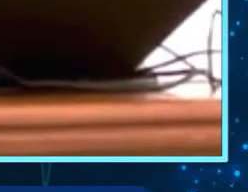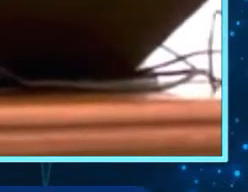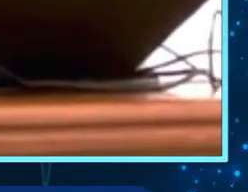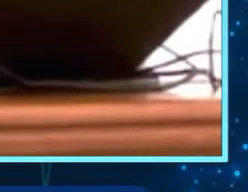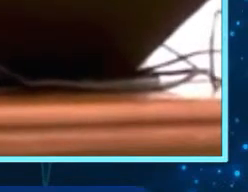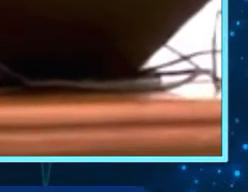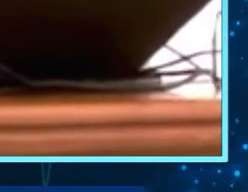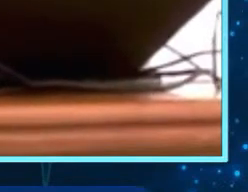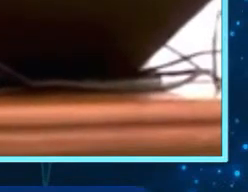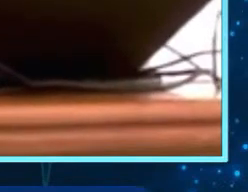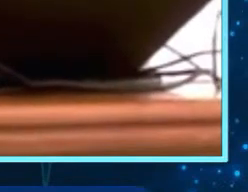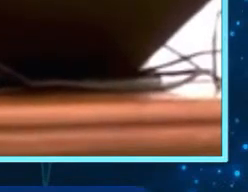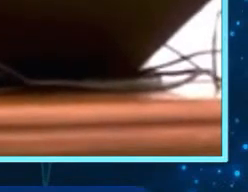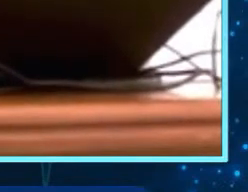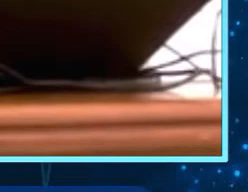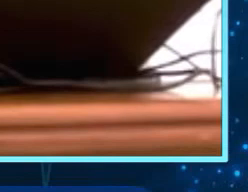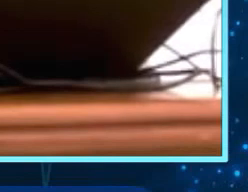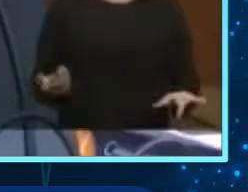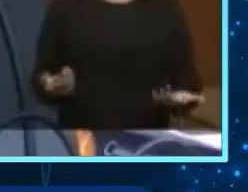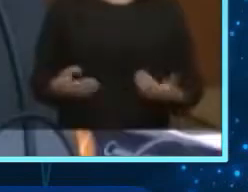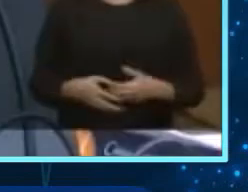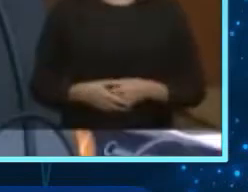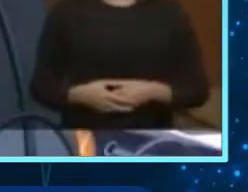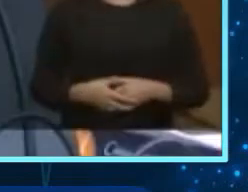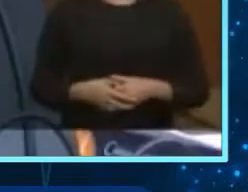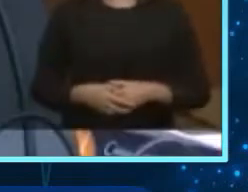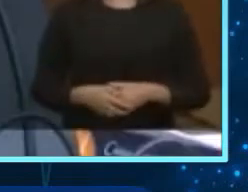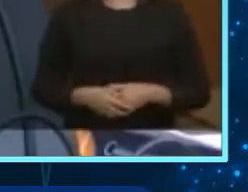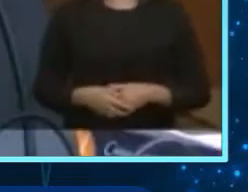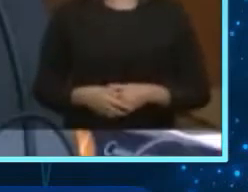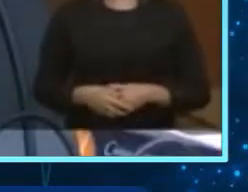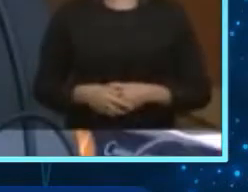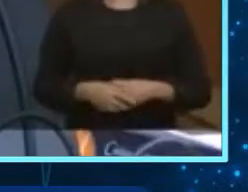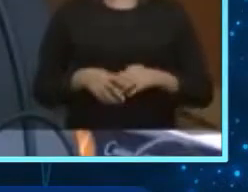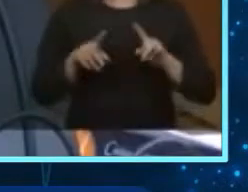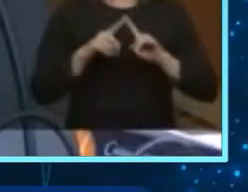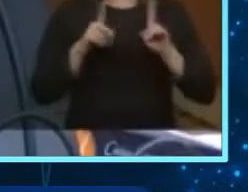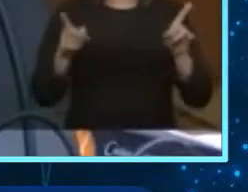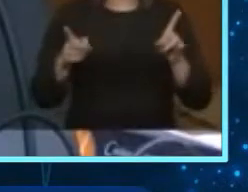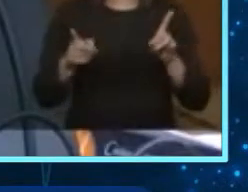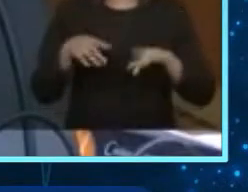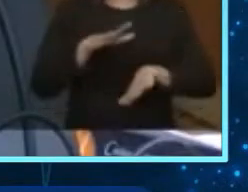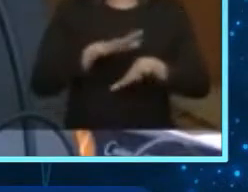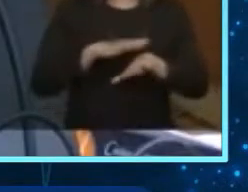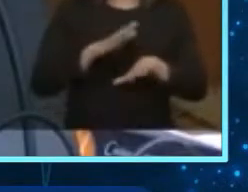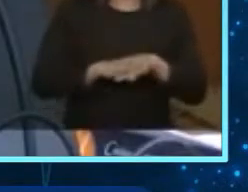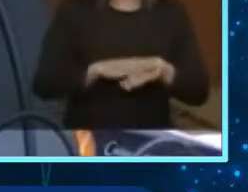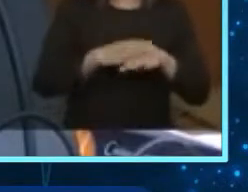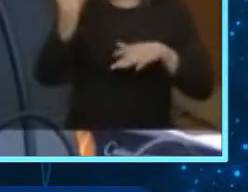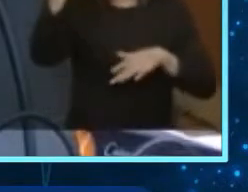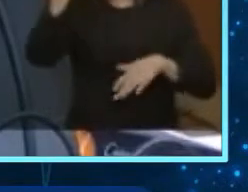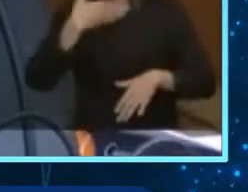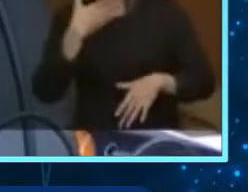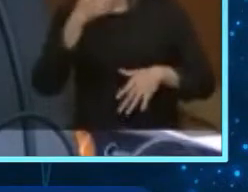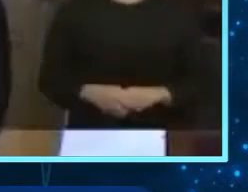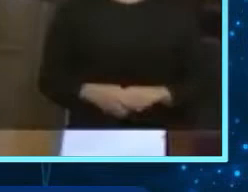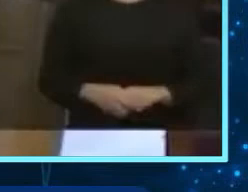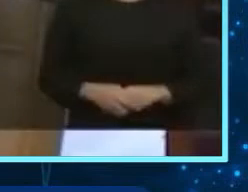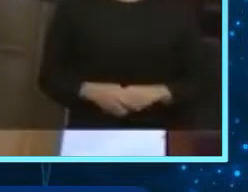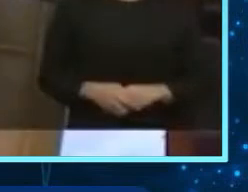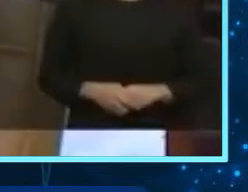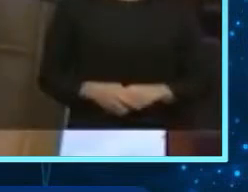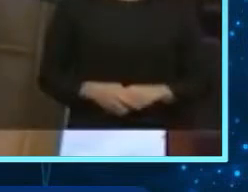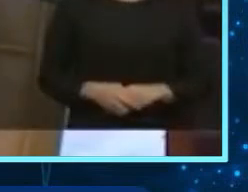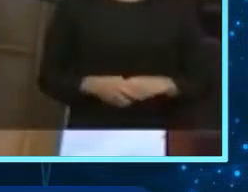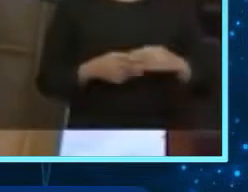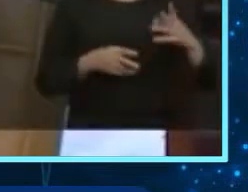com o governo Lula, junto com o PT, anistia esquece, e nós precisamos efetivamente levantar o